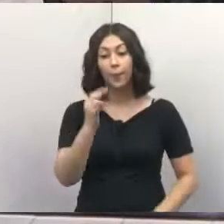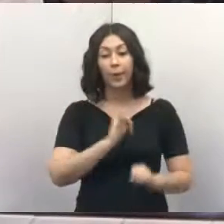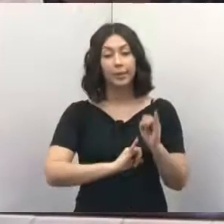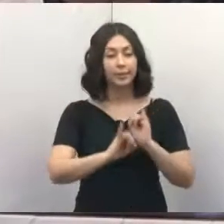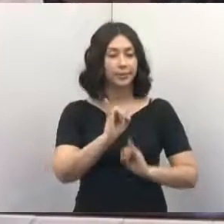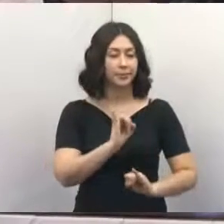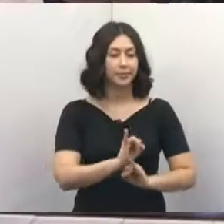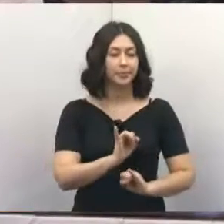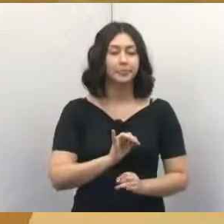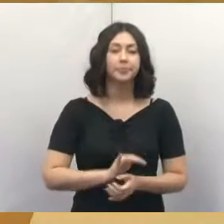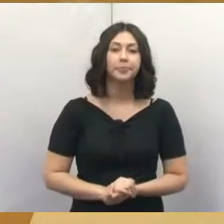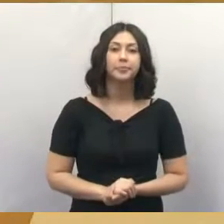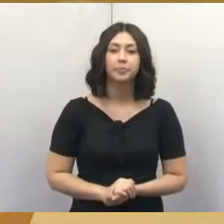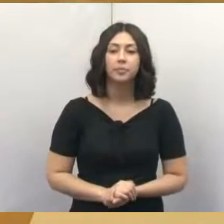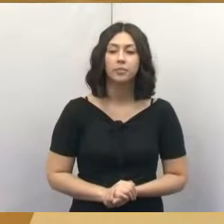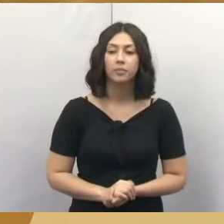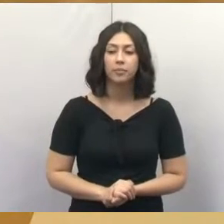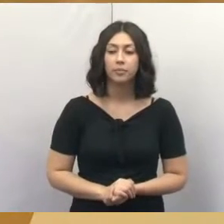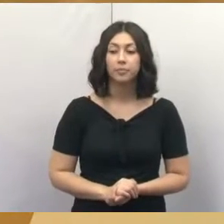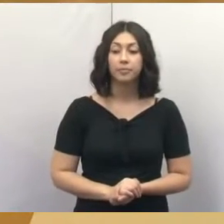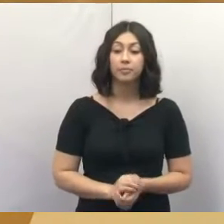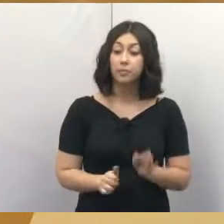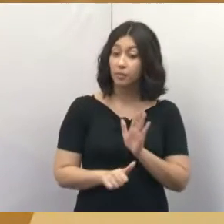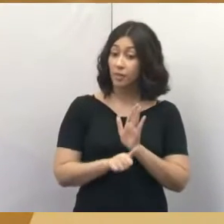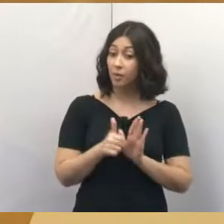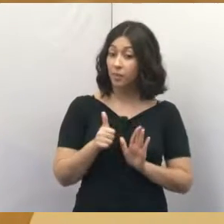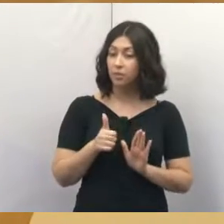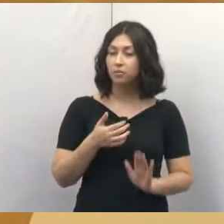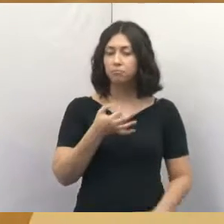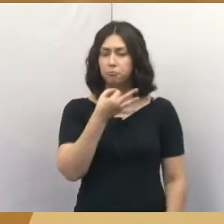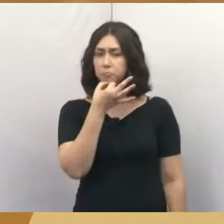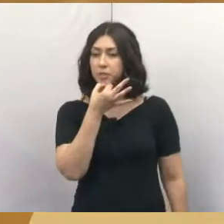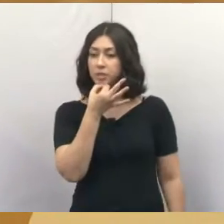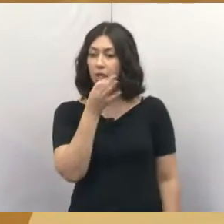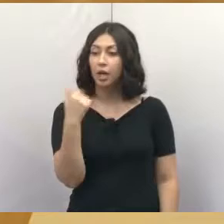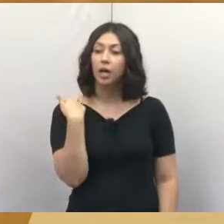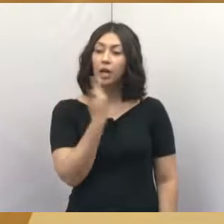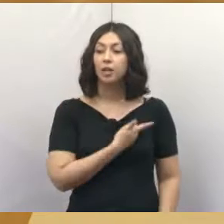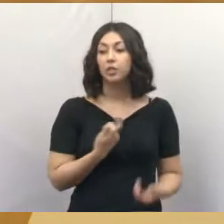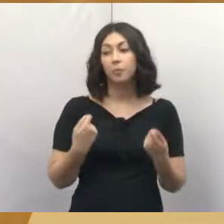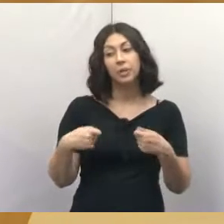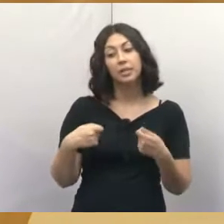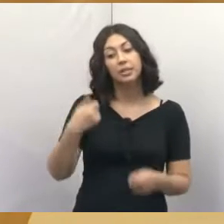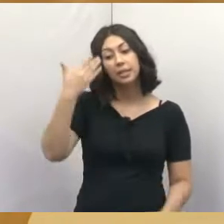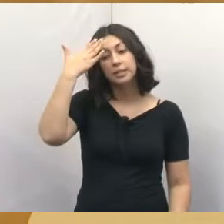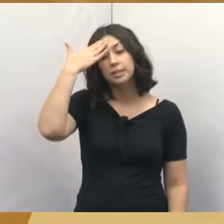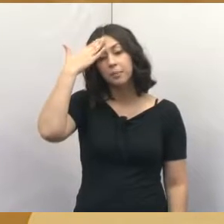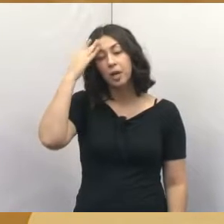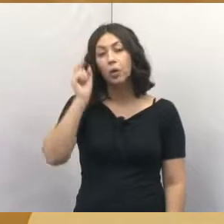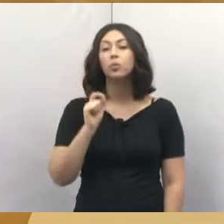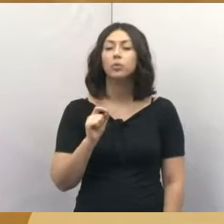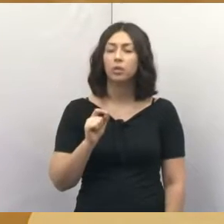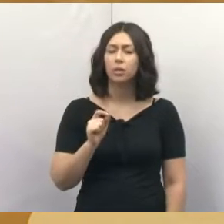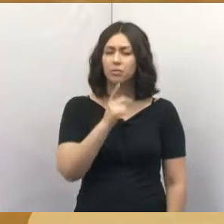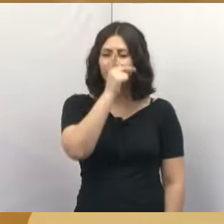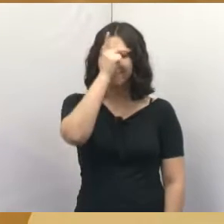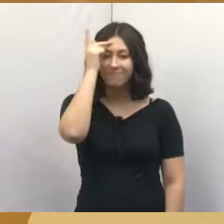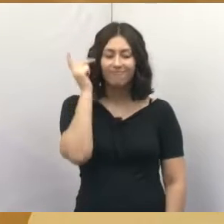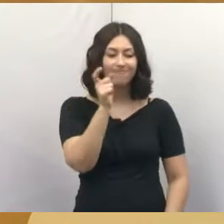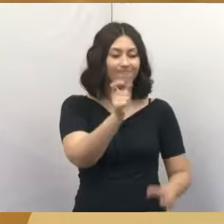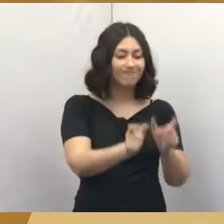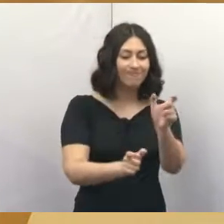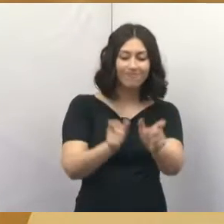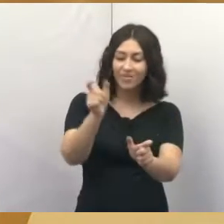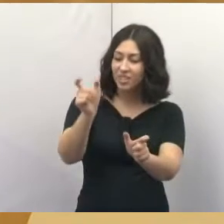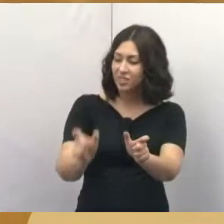TV. Primeiro, eu acho que a gente tem que saber valorizar as pessoas,